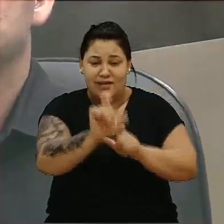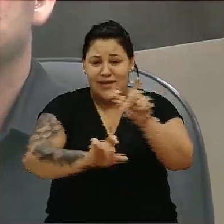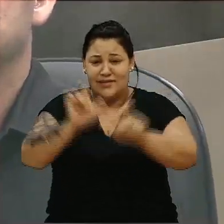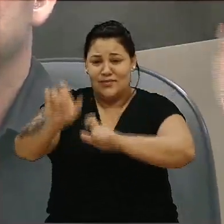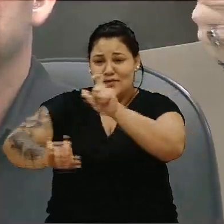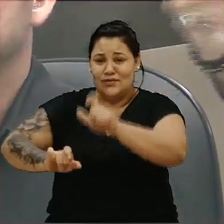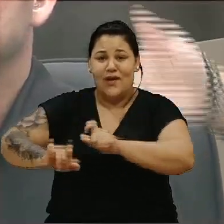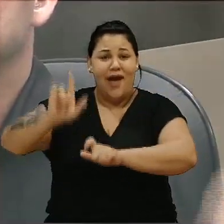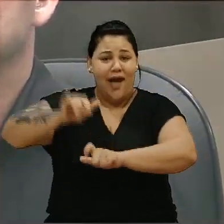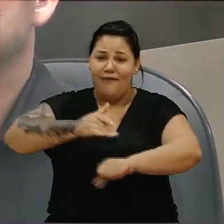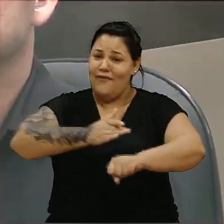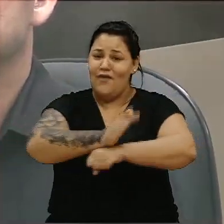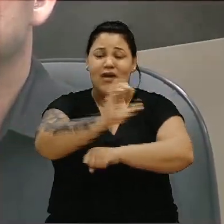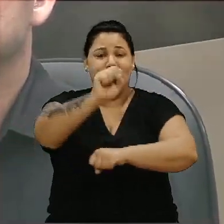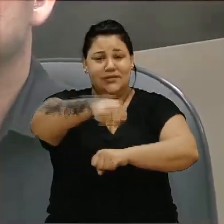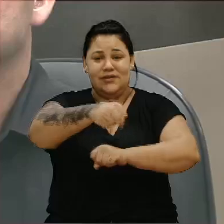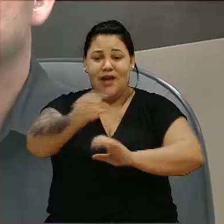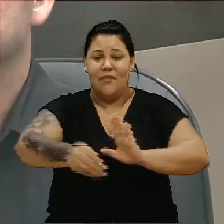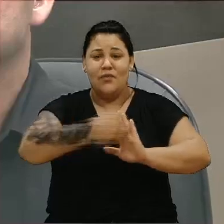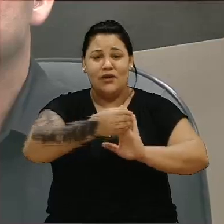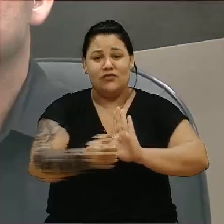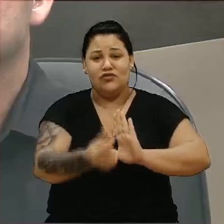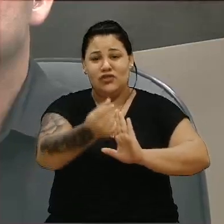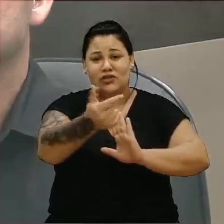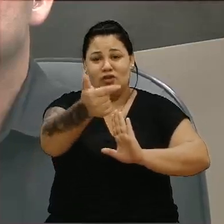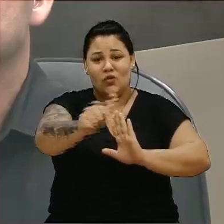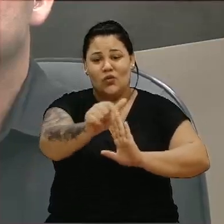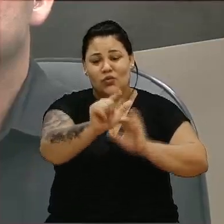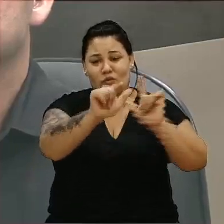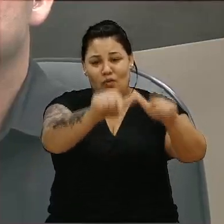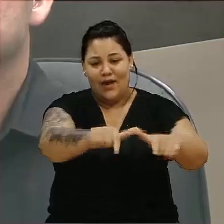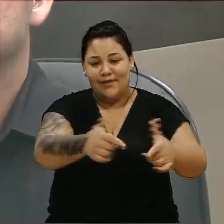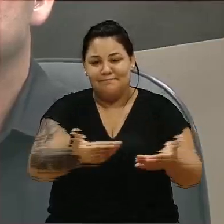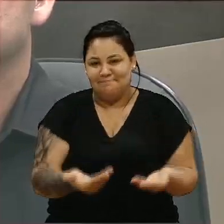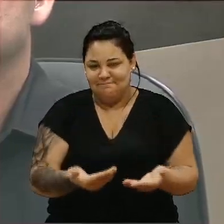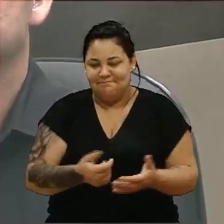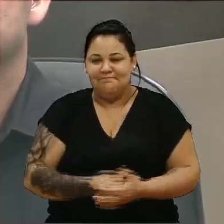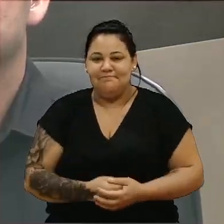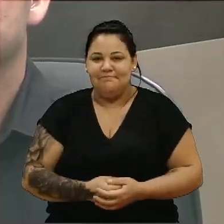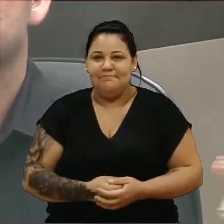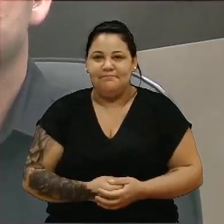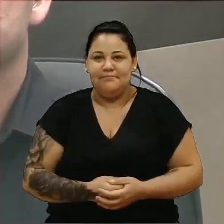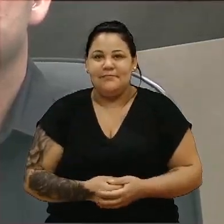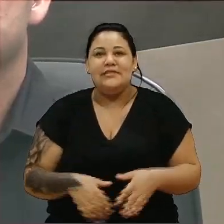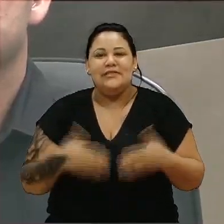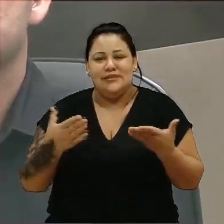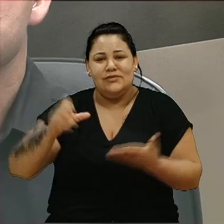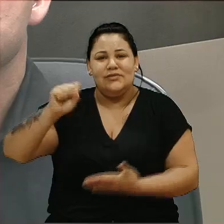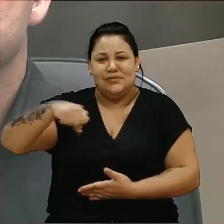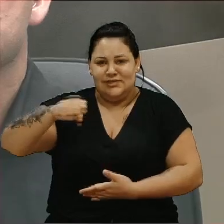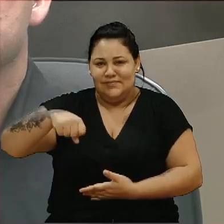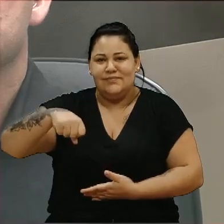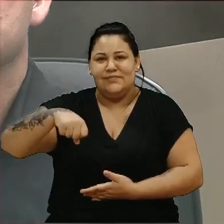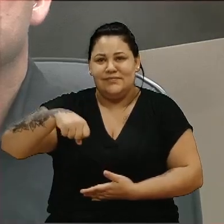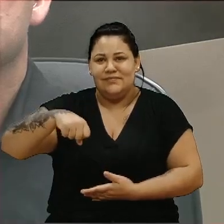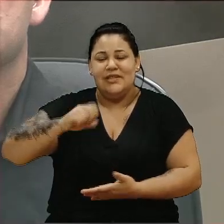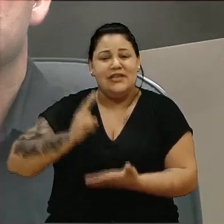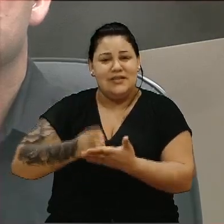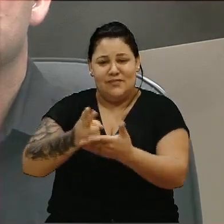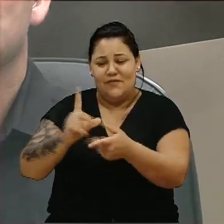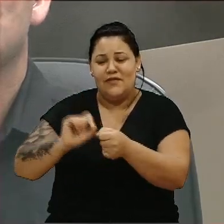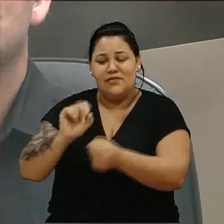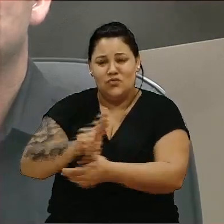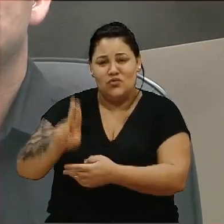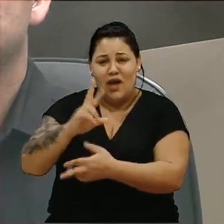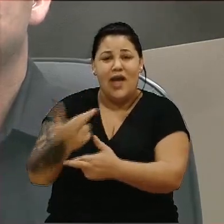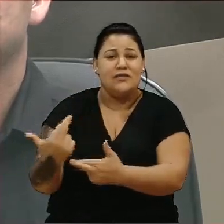são favoráveis a colocar esse dinheiro em outro lugar. Então a gente sim, sempre vamos fazer uma oposição responsável,